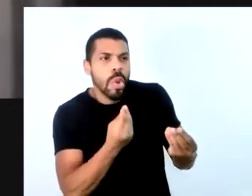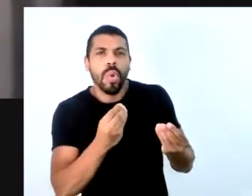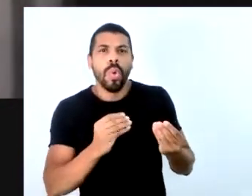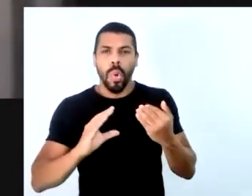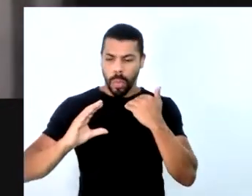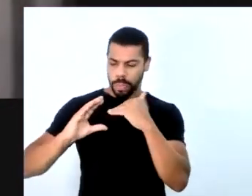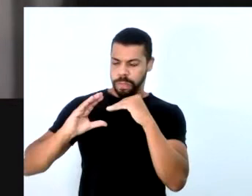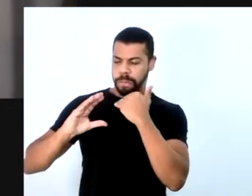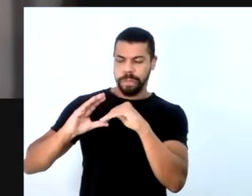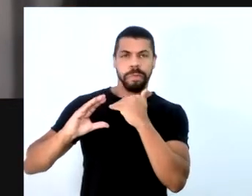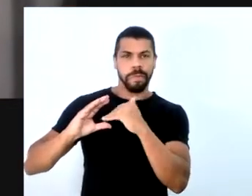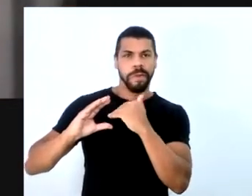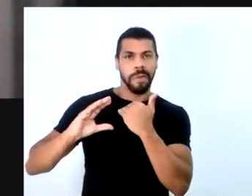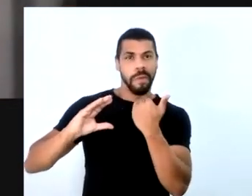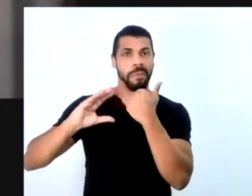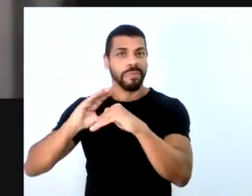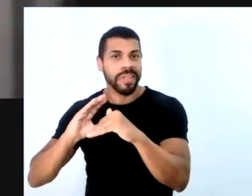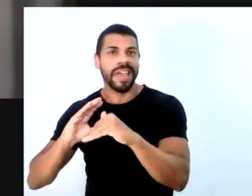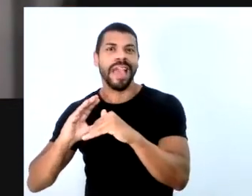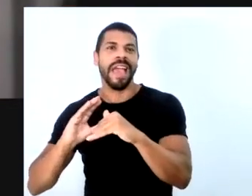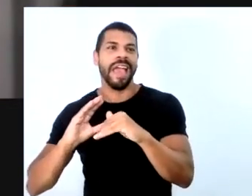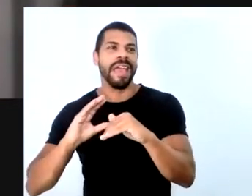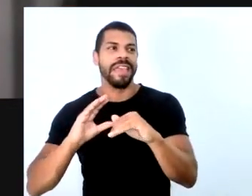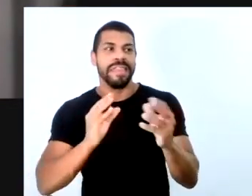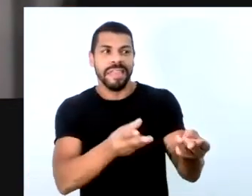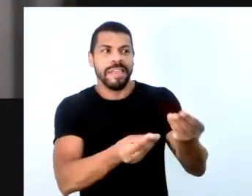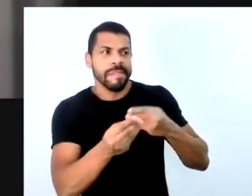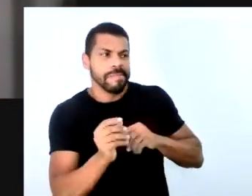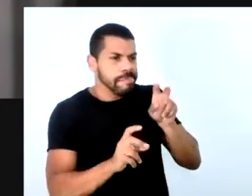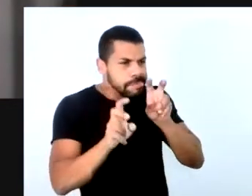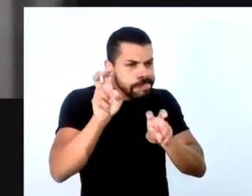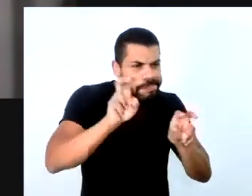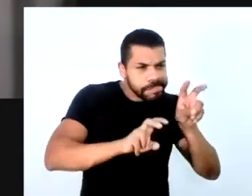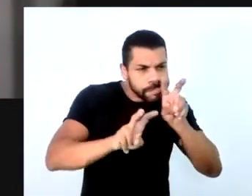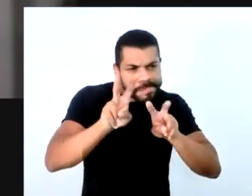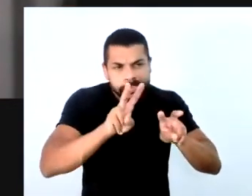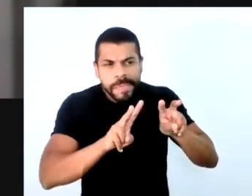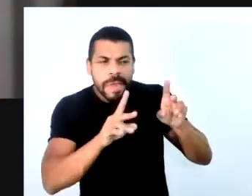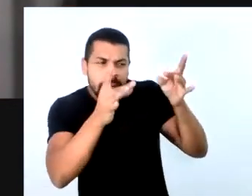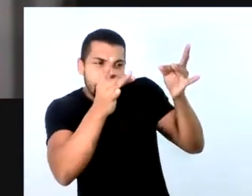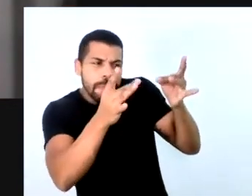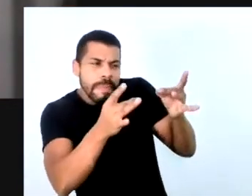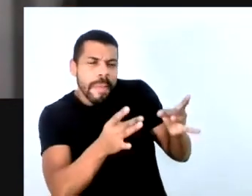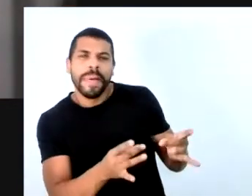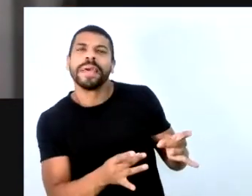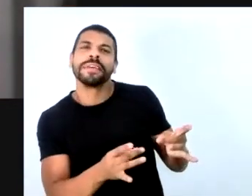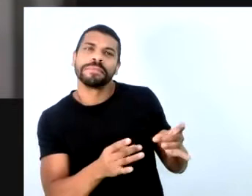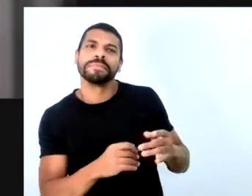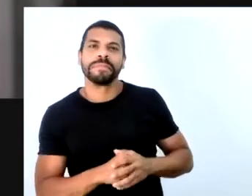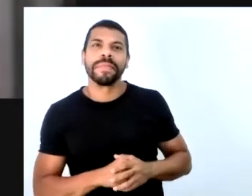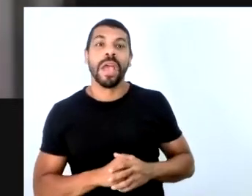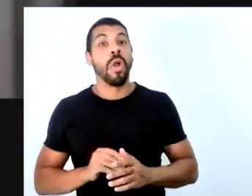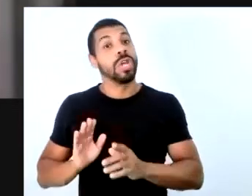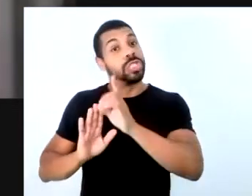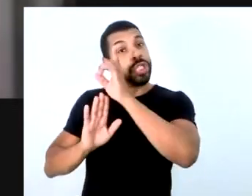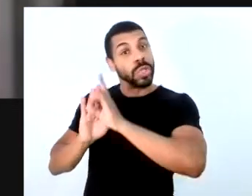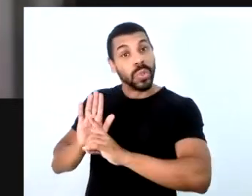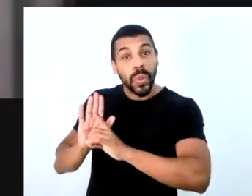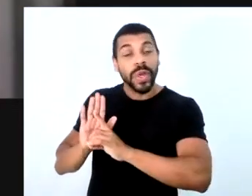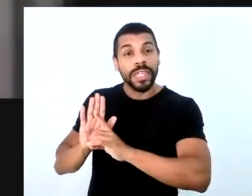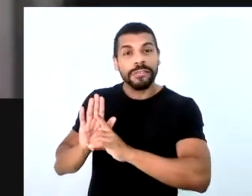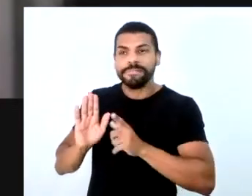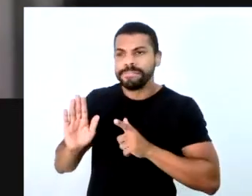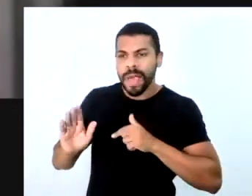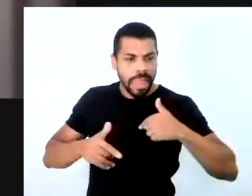era editar pela... Né, eu mandava o corte do filme para o Wilton e para a